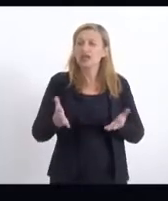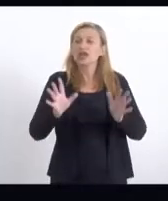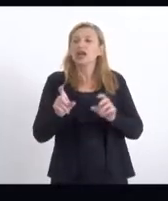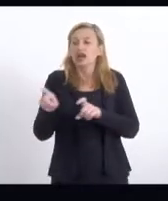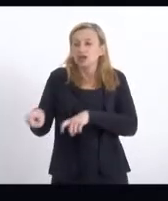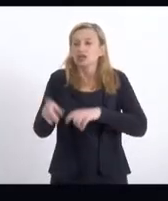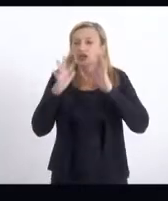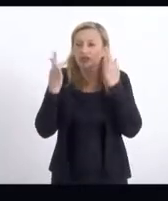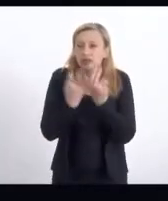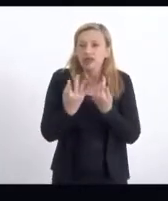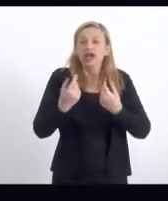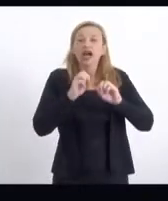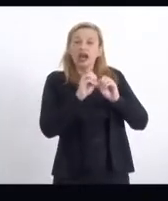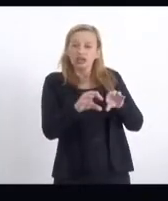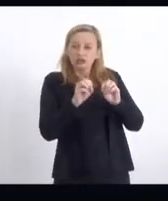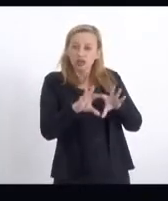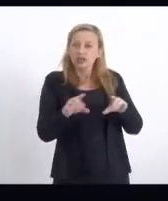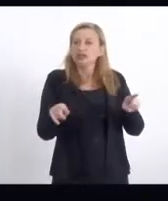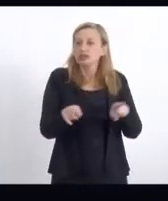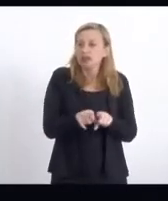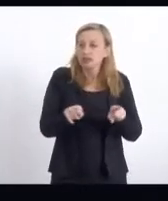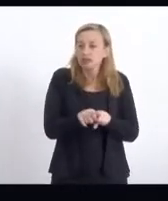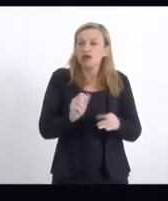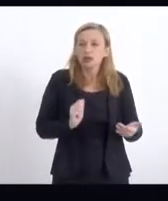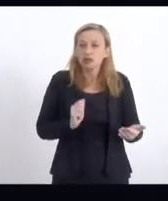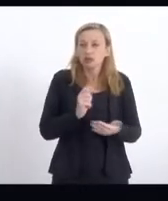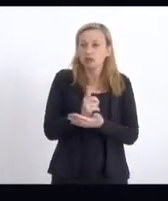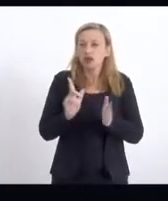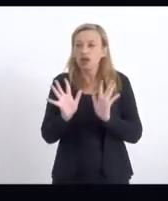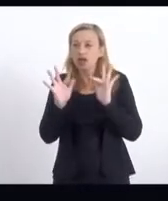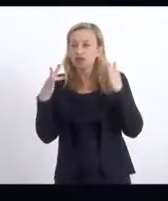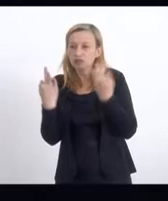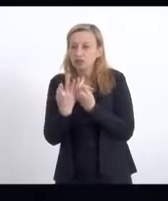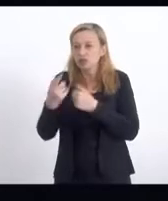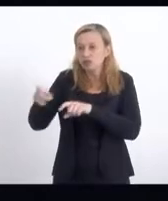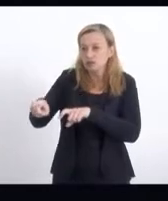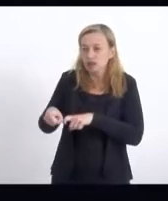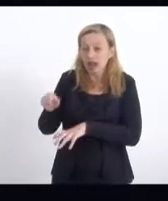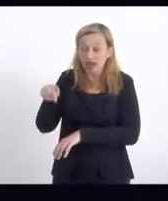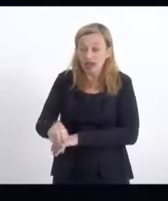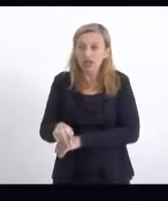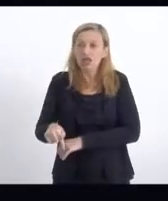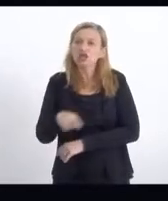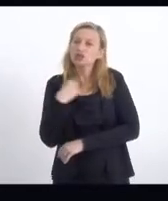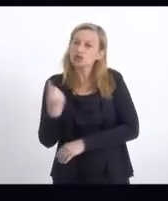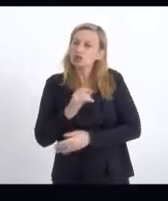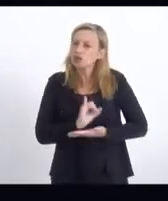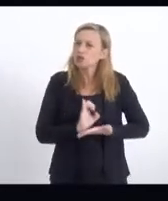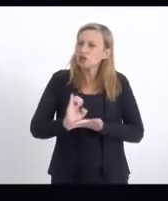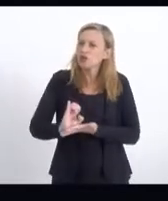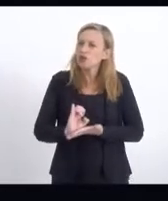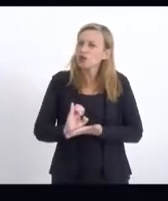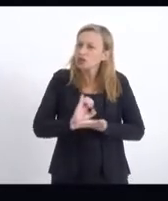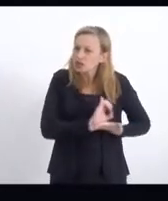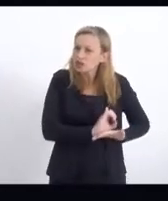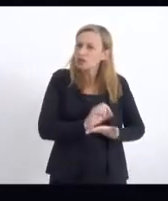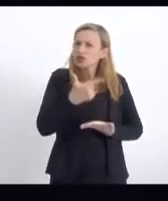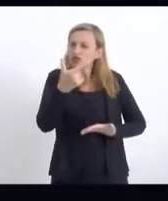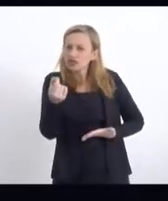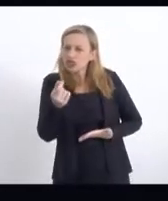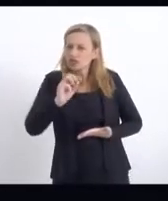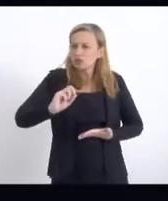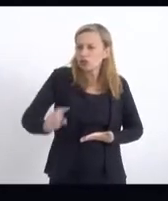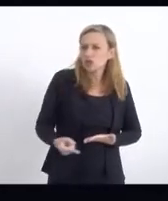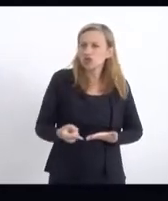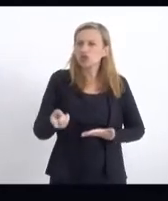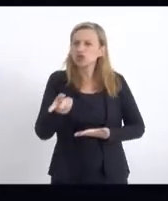aqui. A educação compra muito, pode comprar da agricultura familiar aqui. Nós importamos todo ano 20 bilhões de dólares na área de